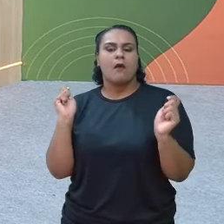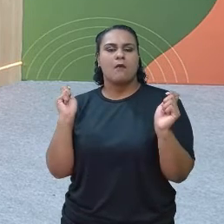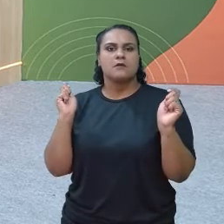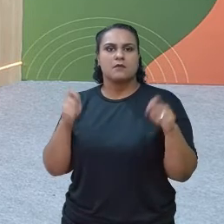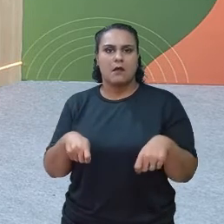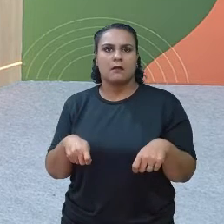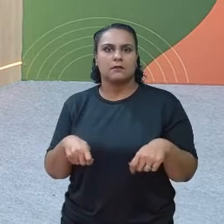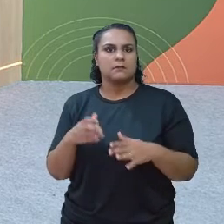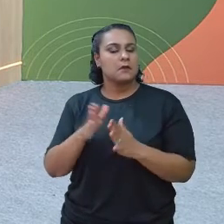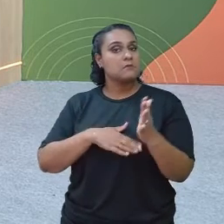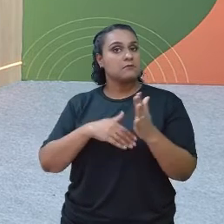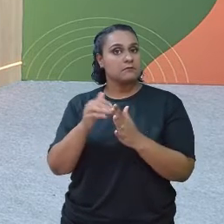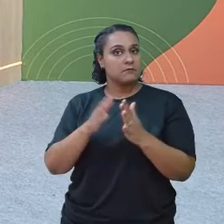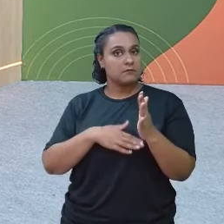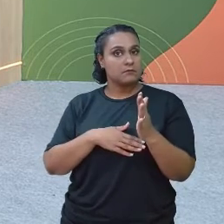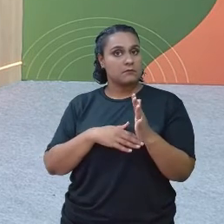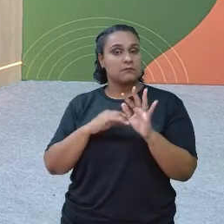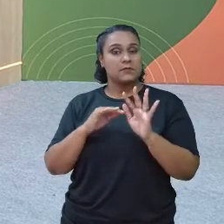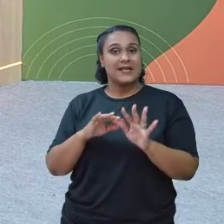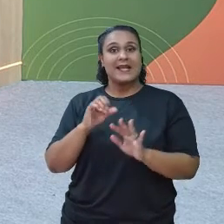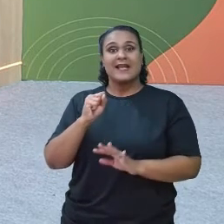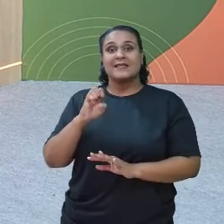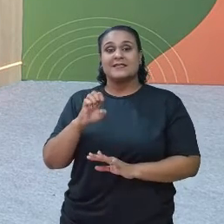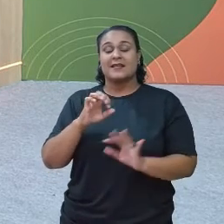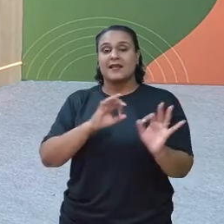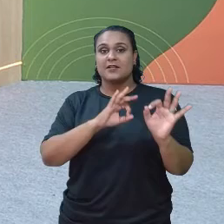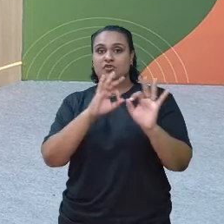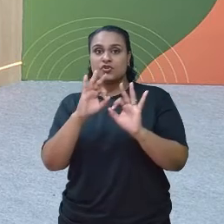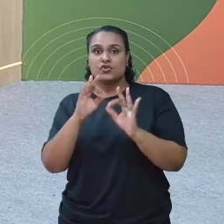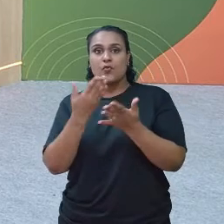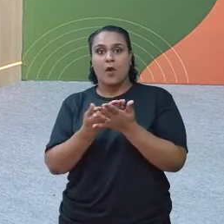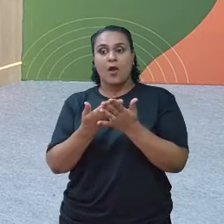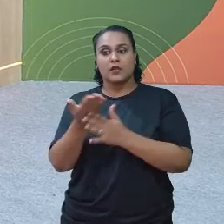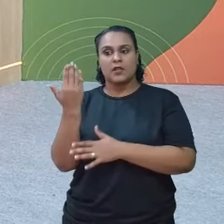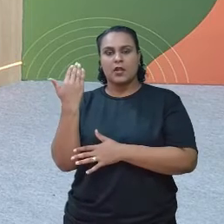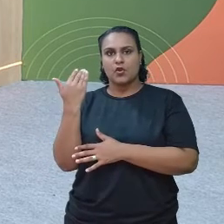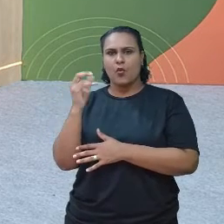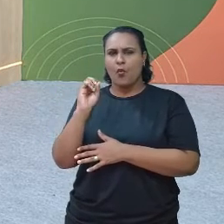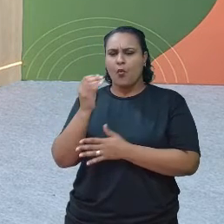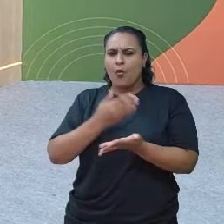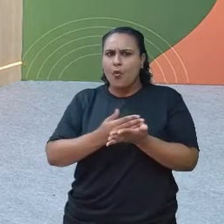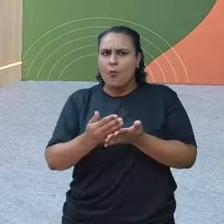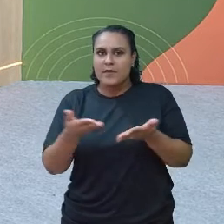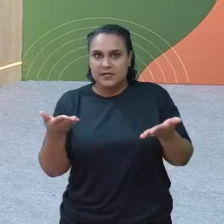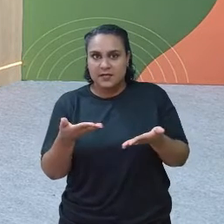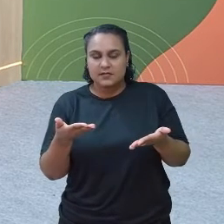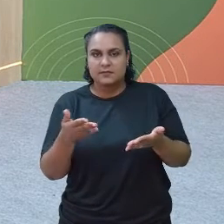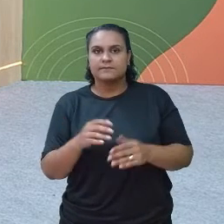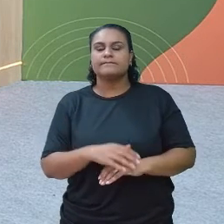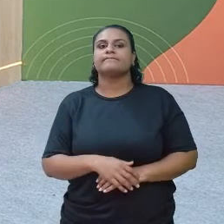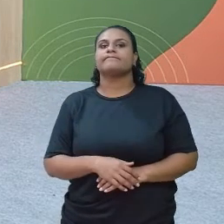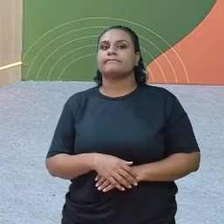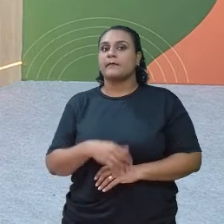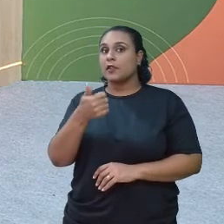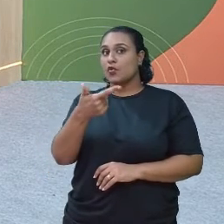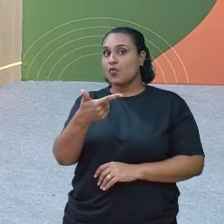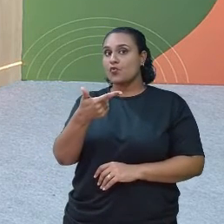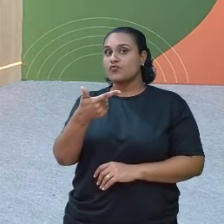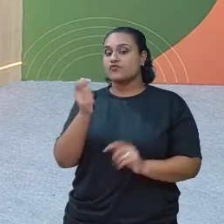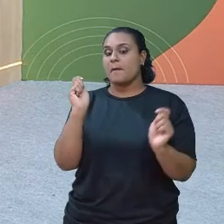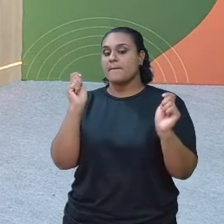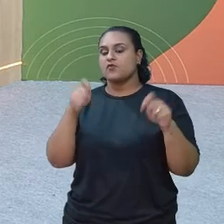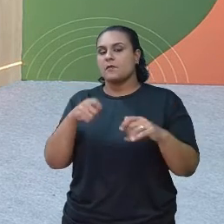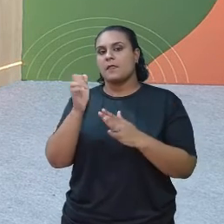essa situação? Se você viu a aula anterior e o comecinho dessa aula, você vai ver que são 12 maneiras de eu pintar